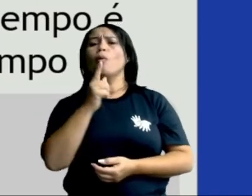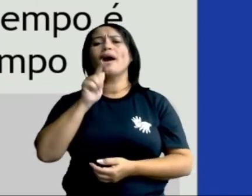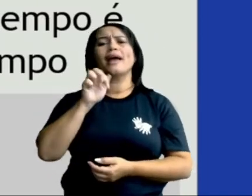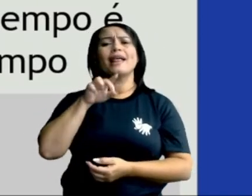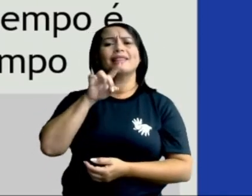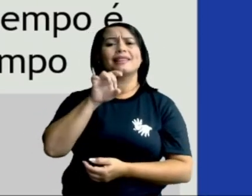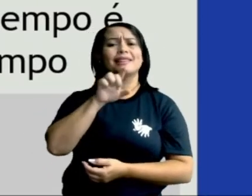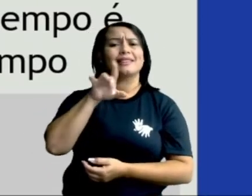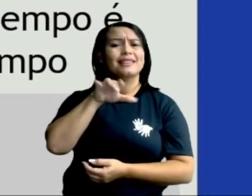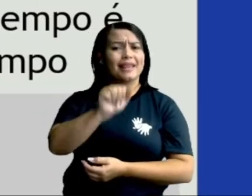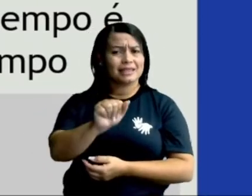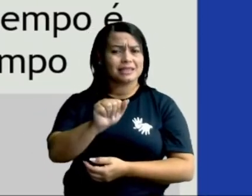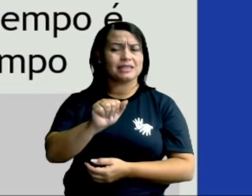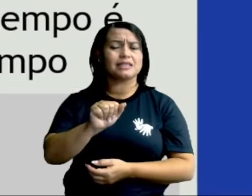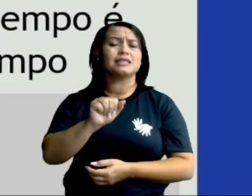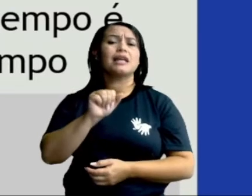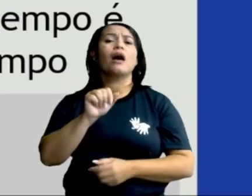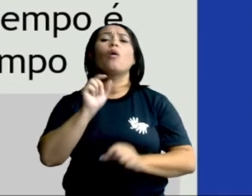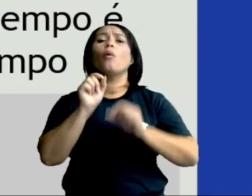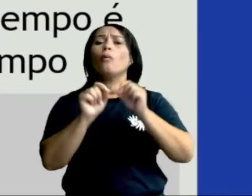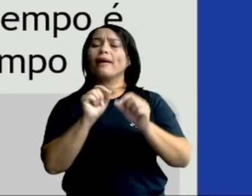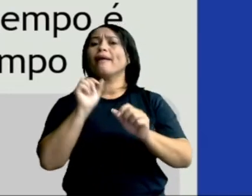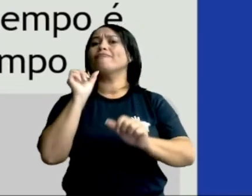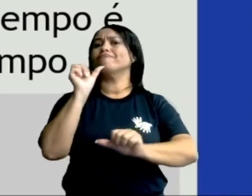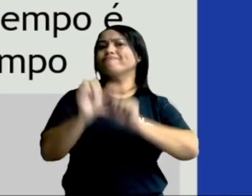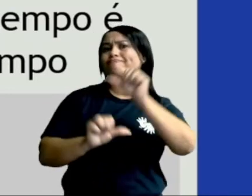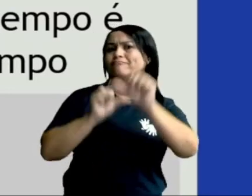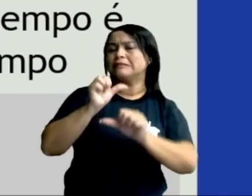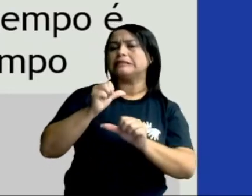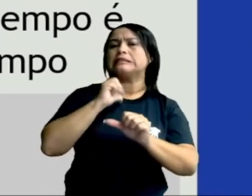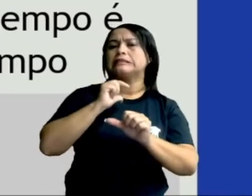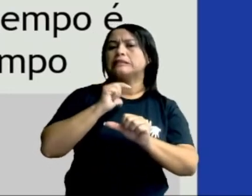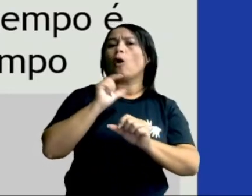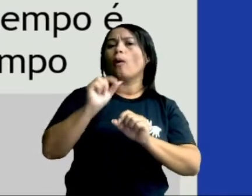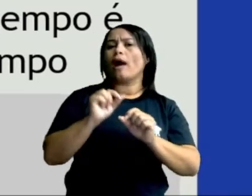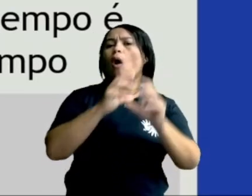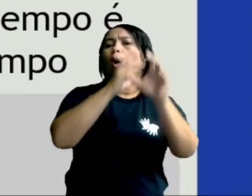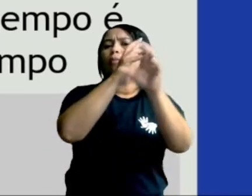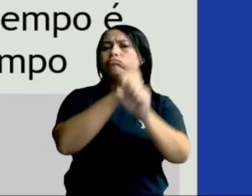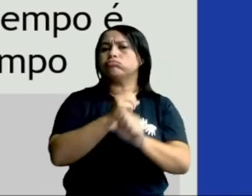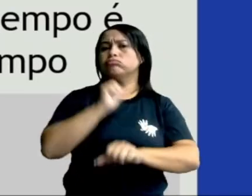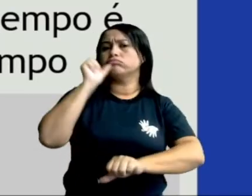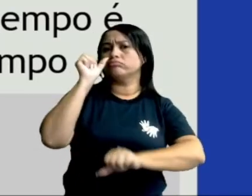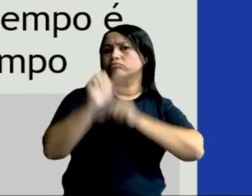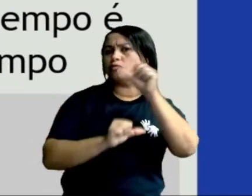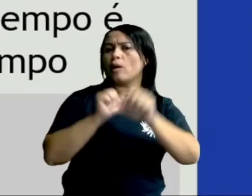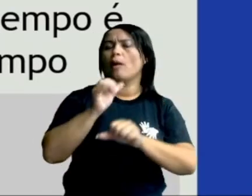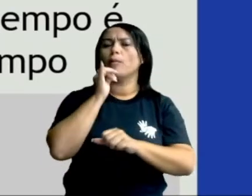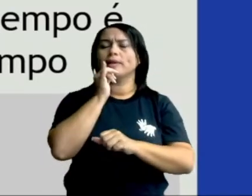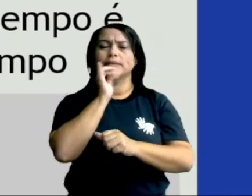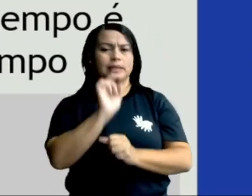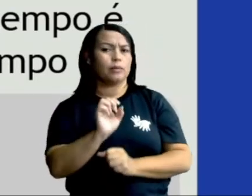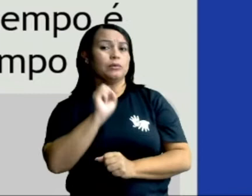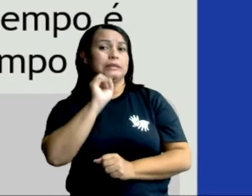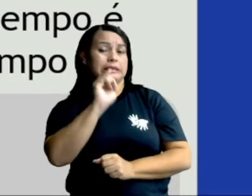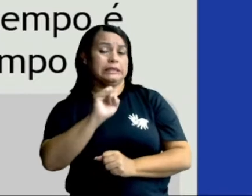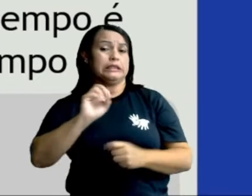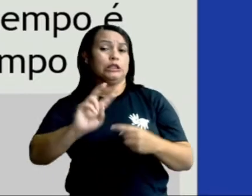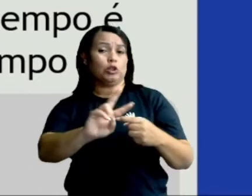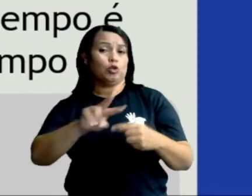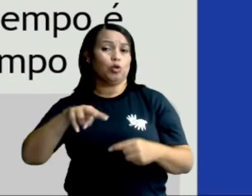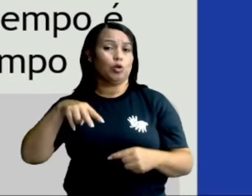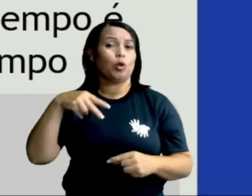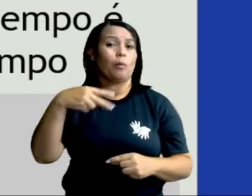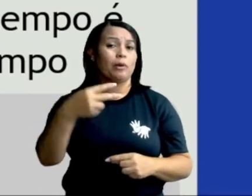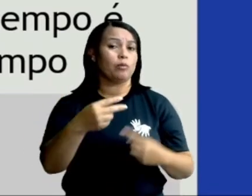inversamente proporcional quando operações inversas são utilizadas nas grandezas. Por exemplo, se dobramos